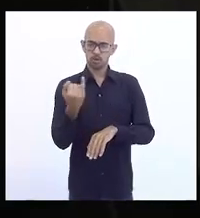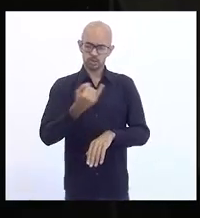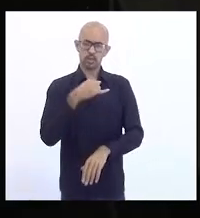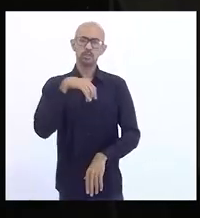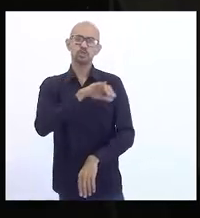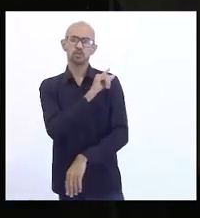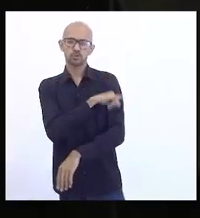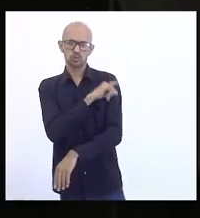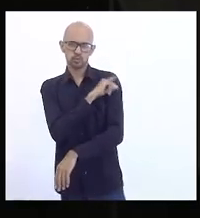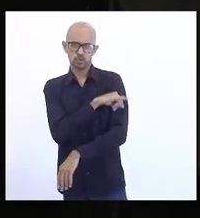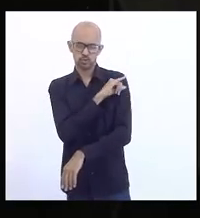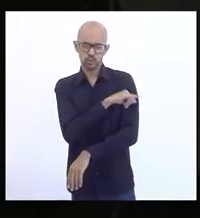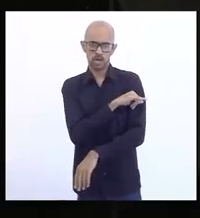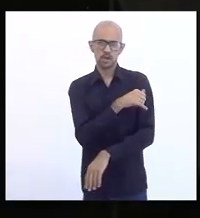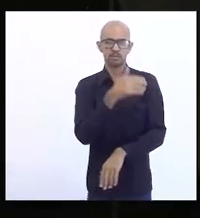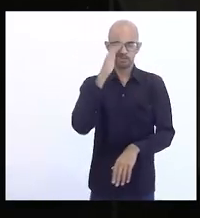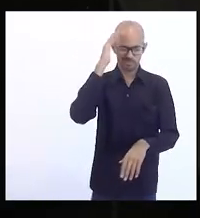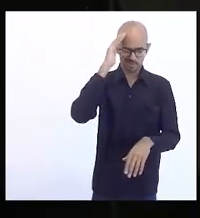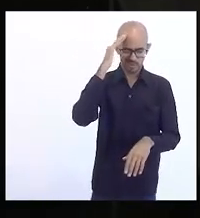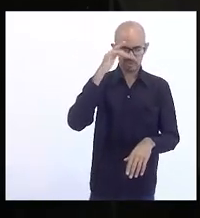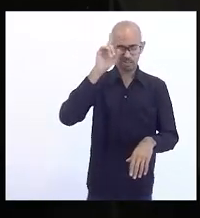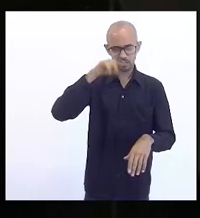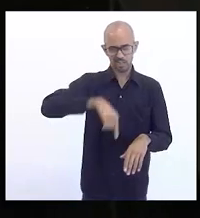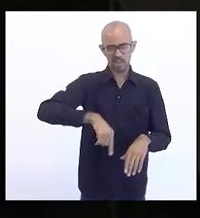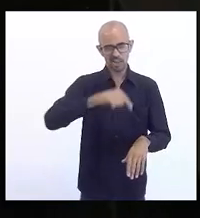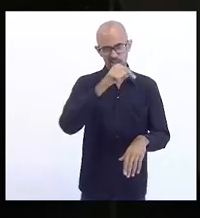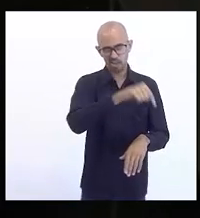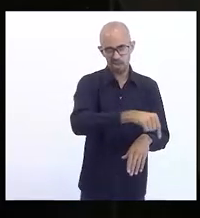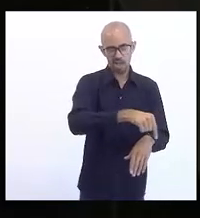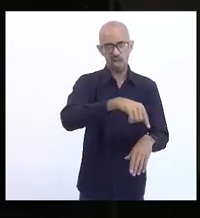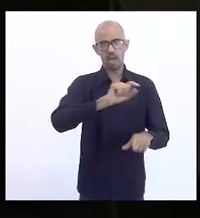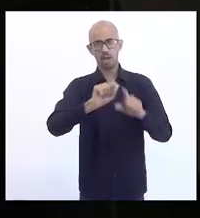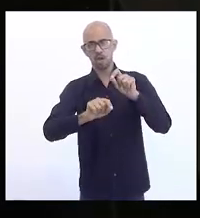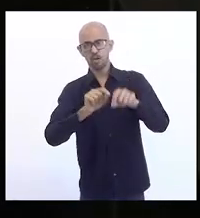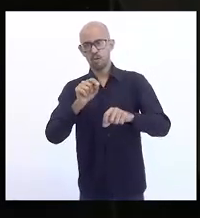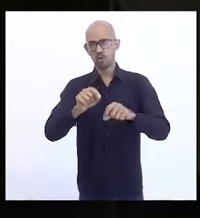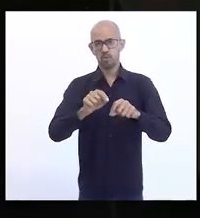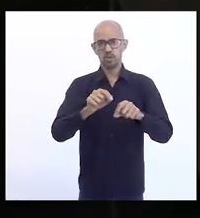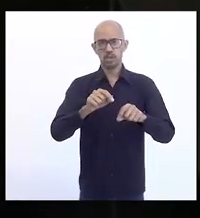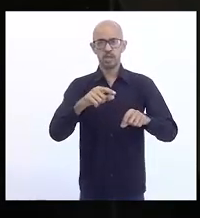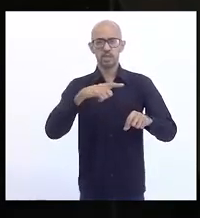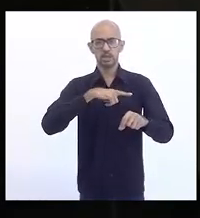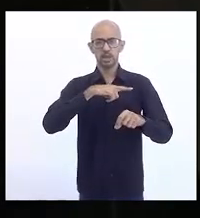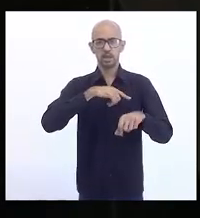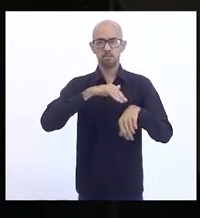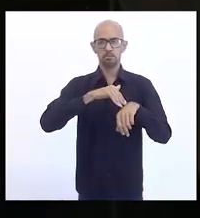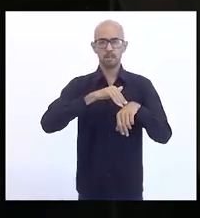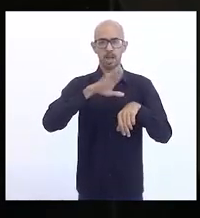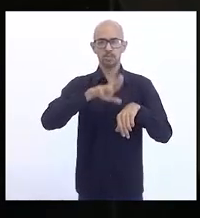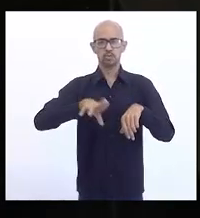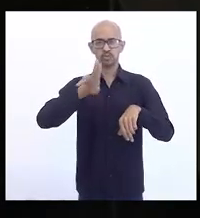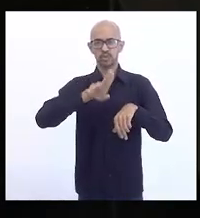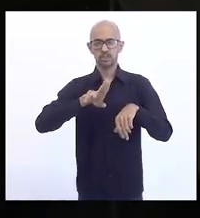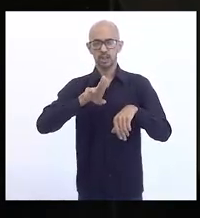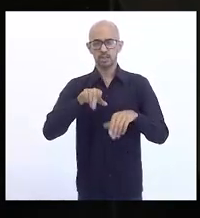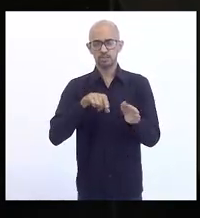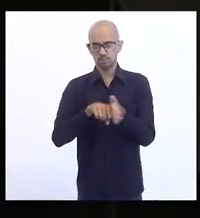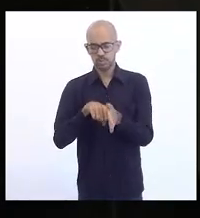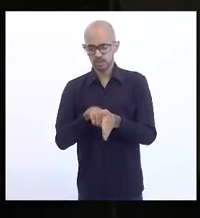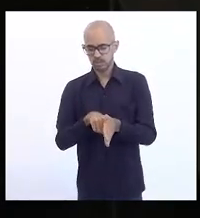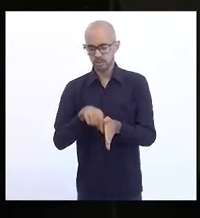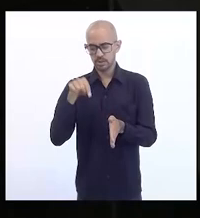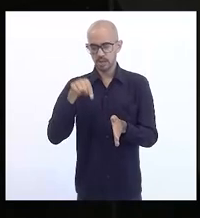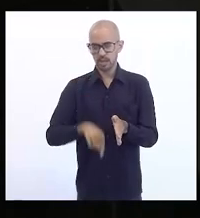não compreenda que sendo ele o Estado que é o detentor do maior acervo de instituições universitárias e de pesquisa sediadas aqui,